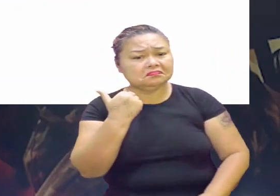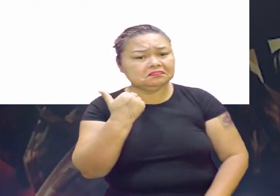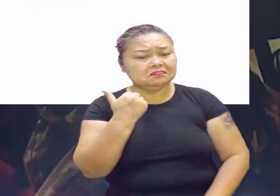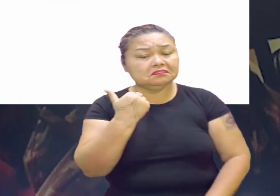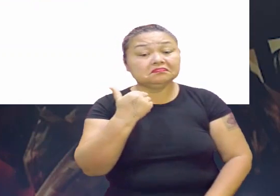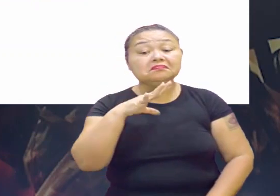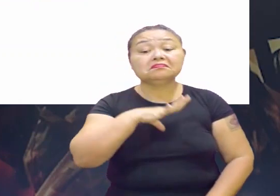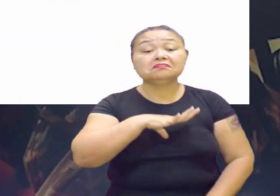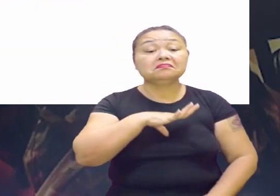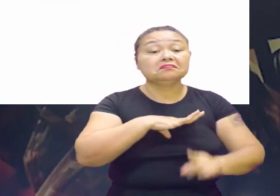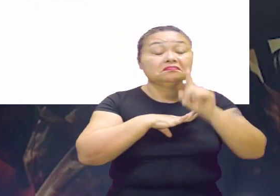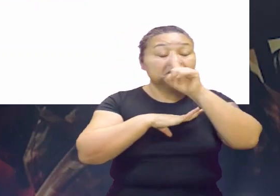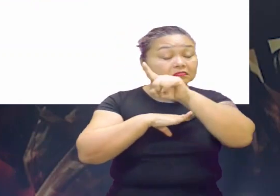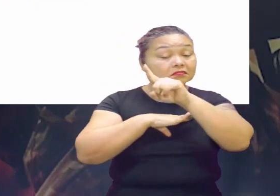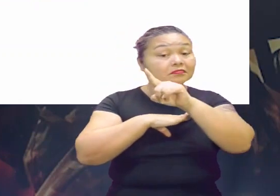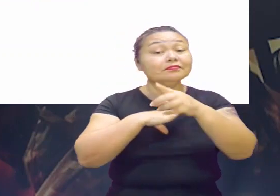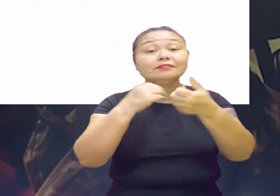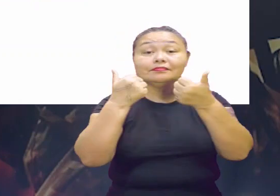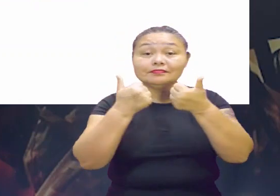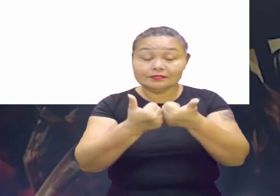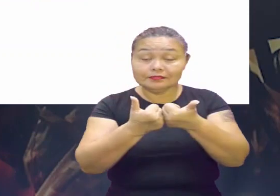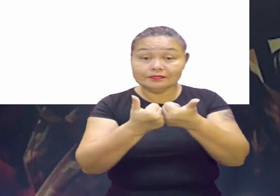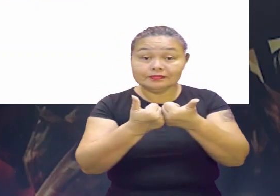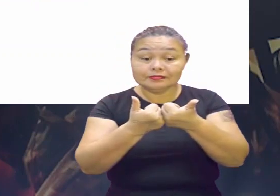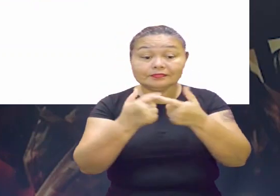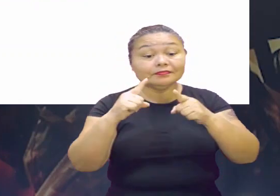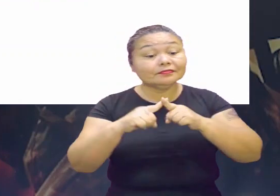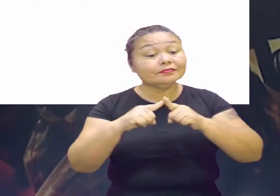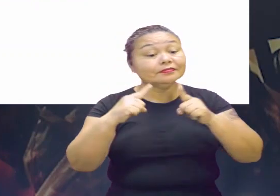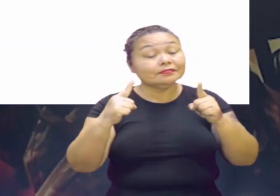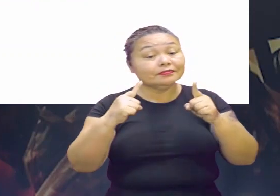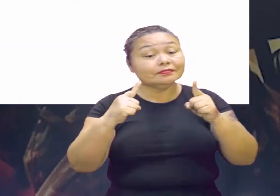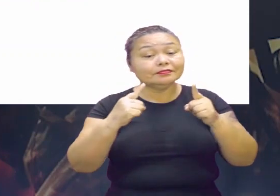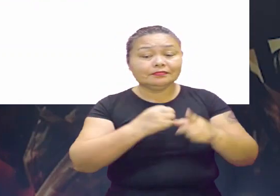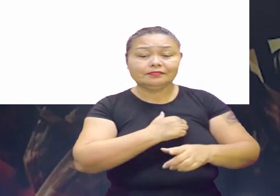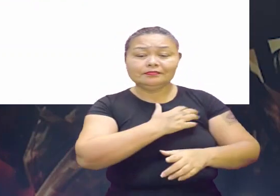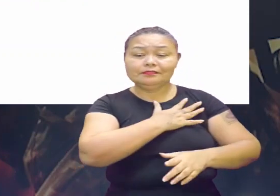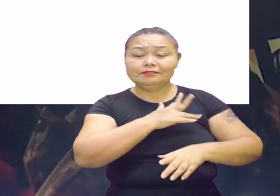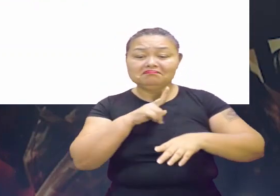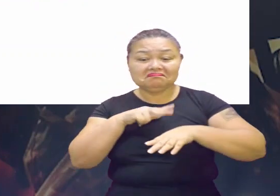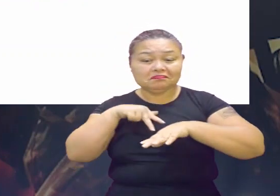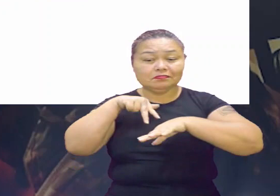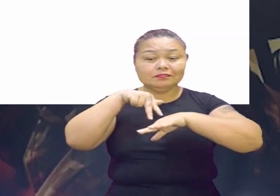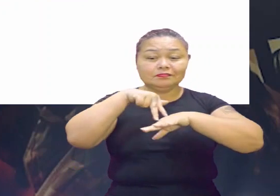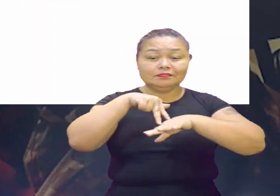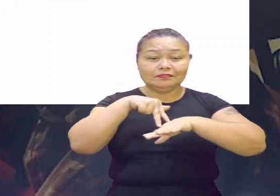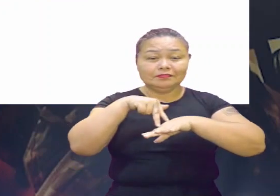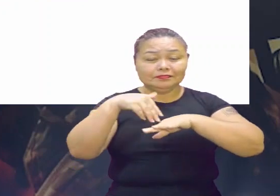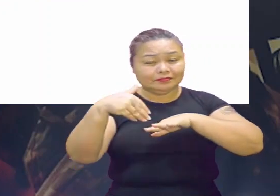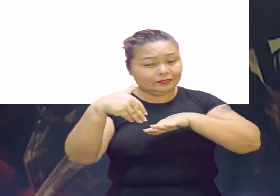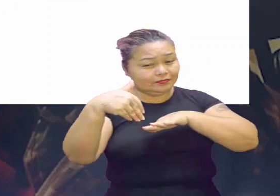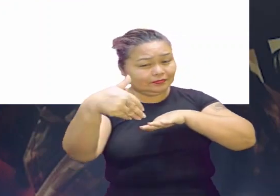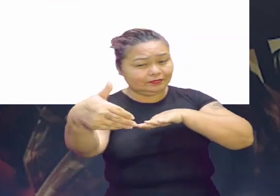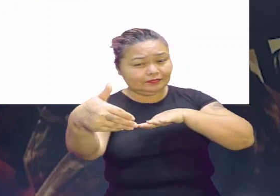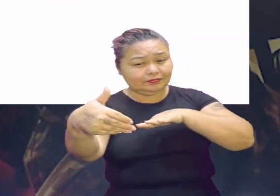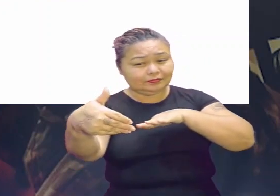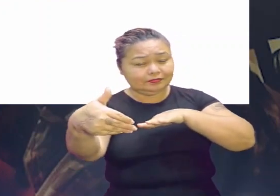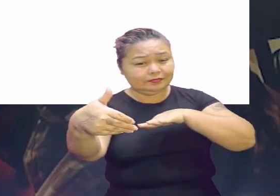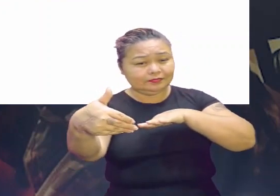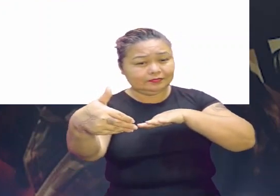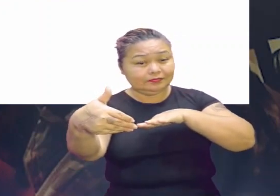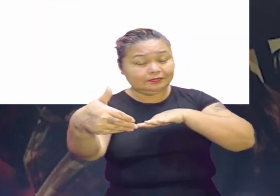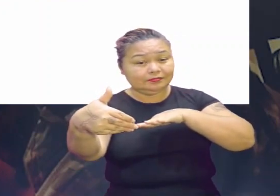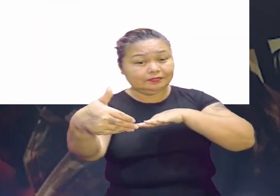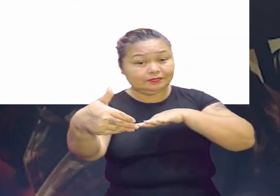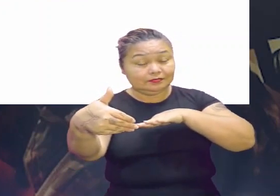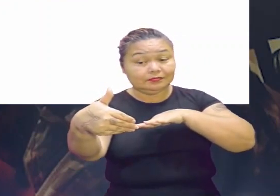em Portugal. Tá bom? Mas aí, os militares assumiram essa ponteira. Tanto